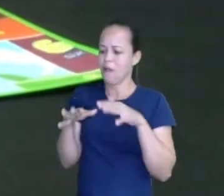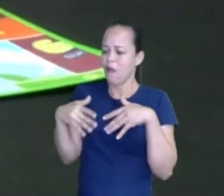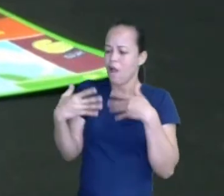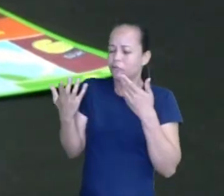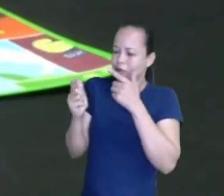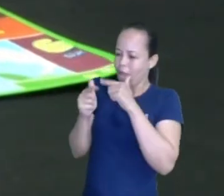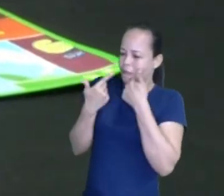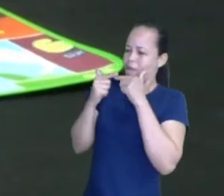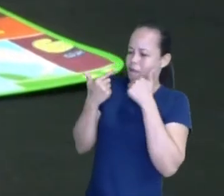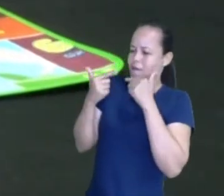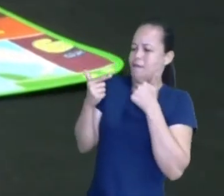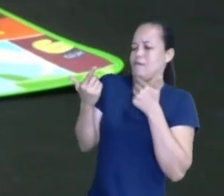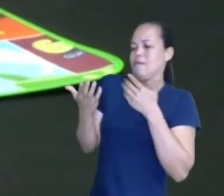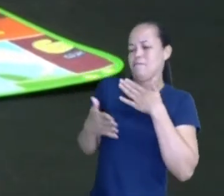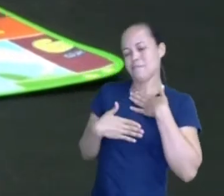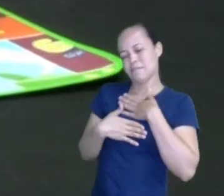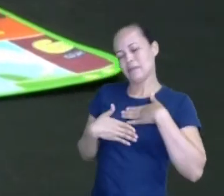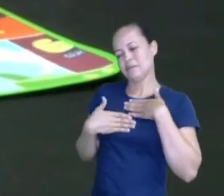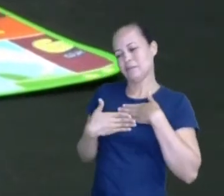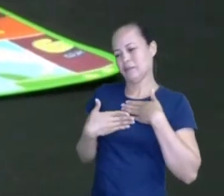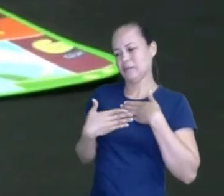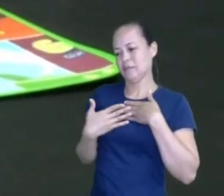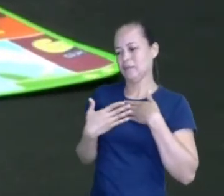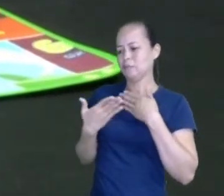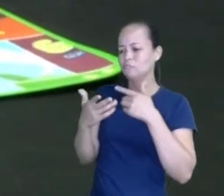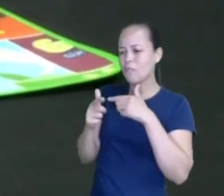querido, algo que o faz rir.